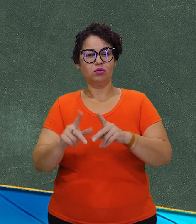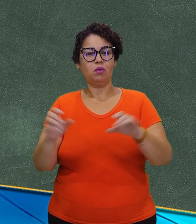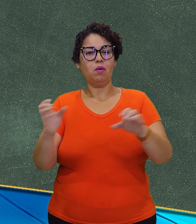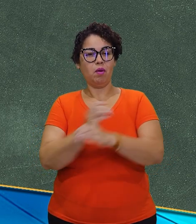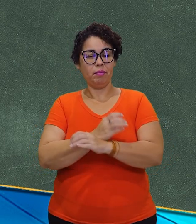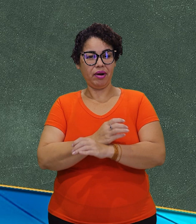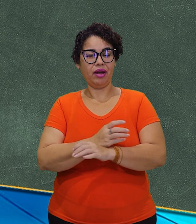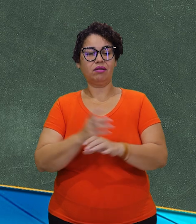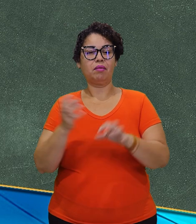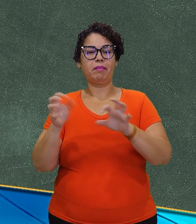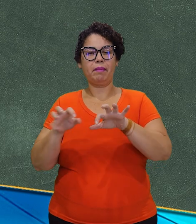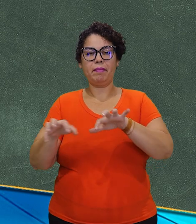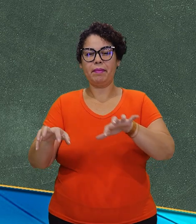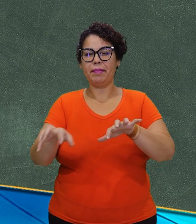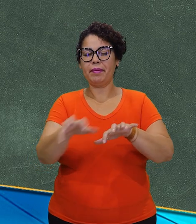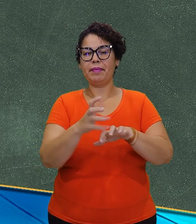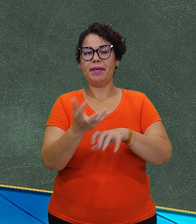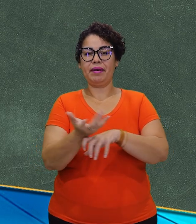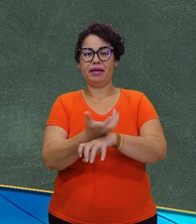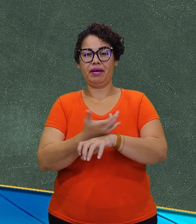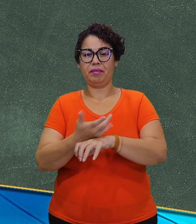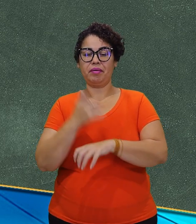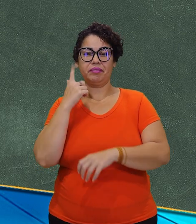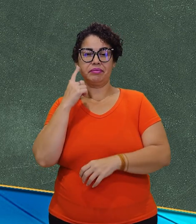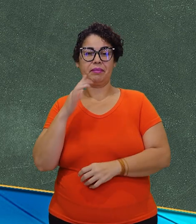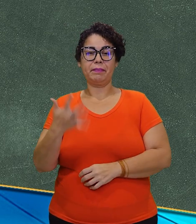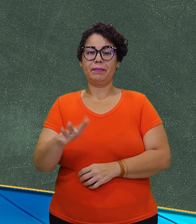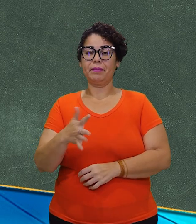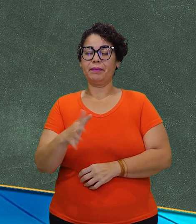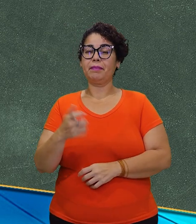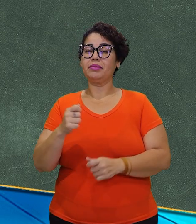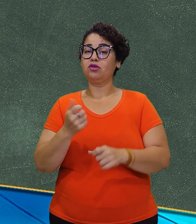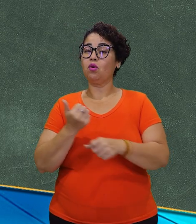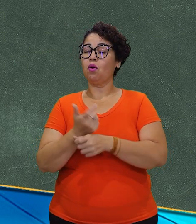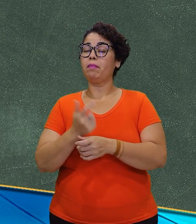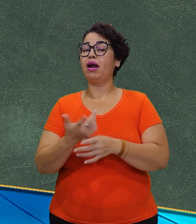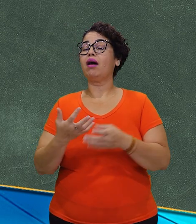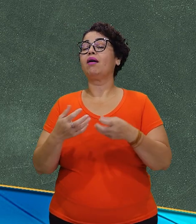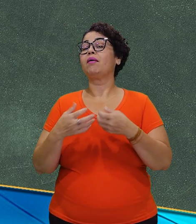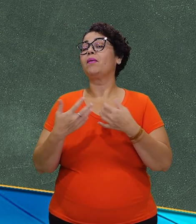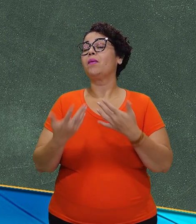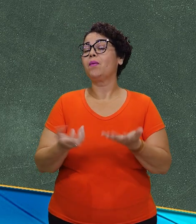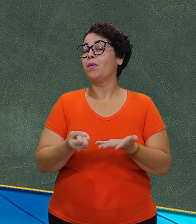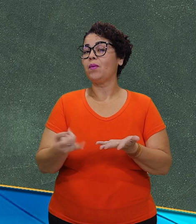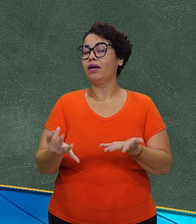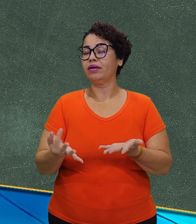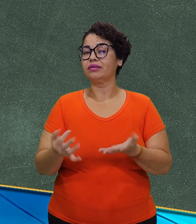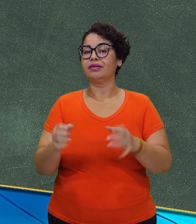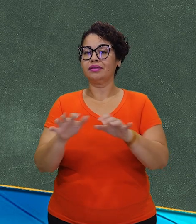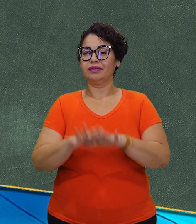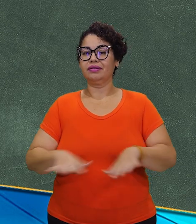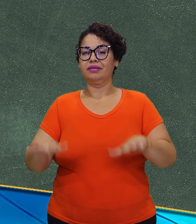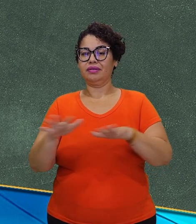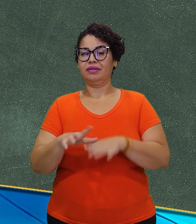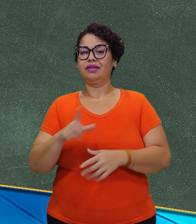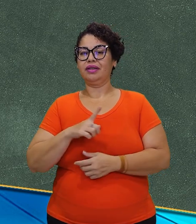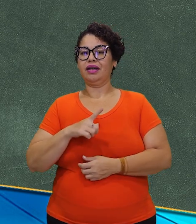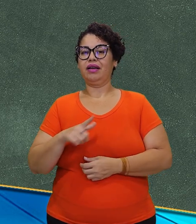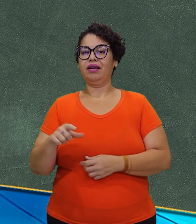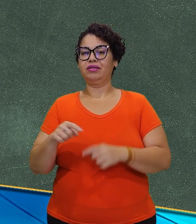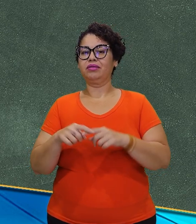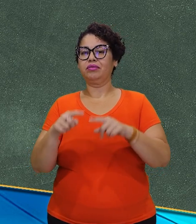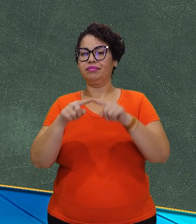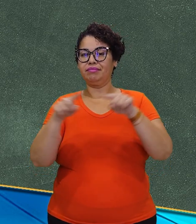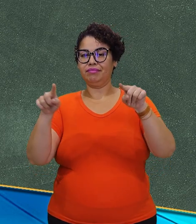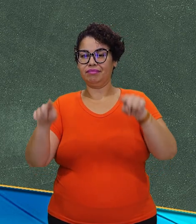né? Para colocar a grama. Por isso que ele perguntou no mínimo, né? No mínimo ela tem que comprar quanto? Então esse aqui é o terreno, que tem de fato